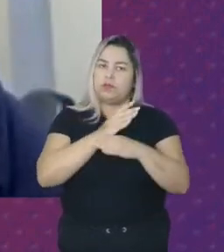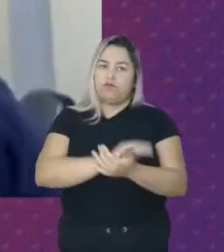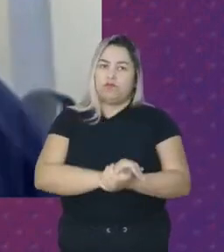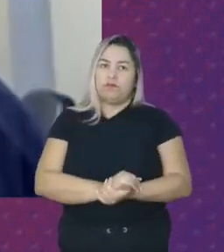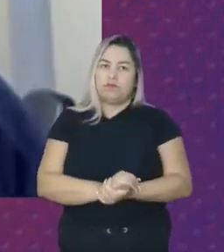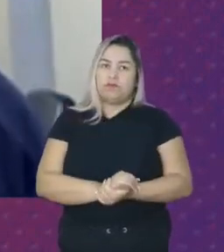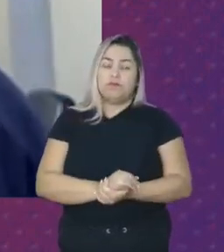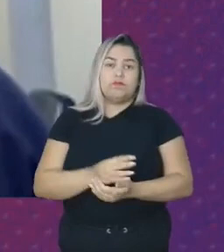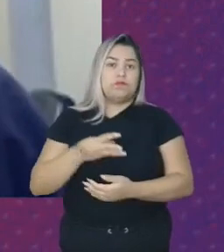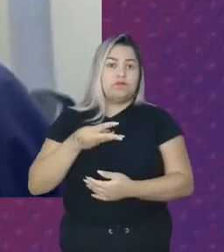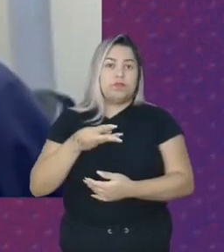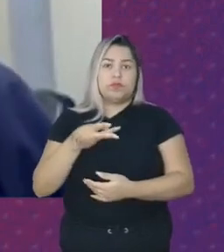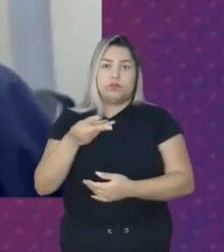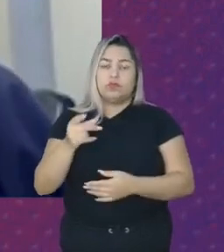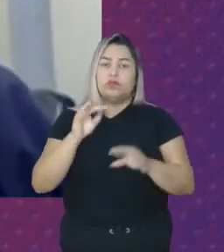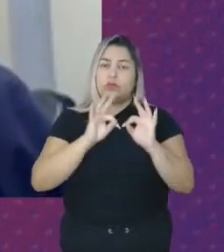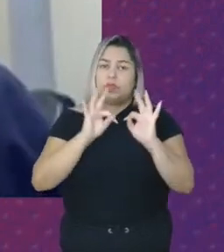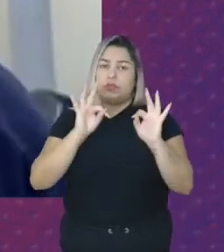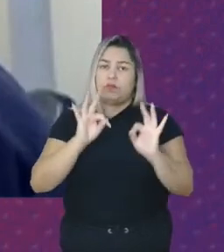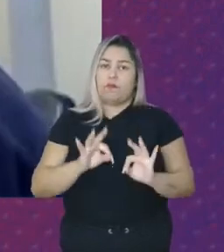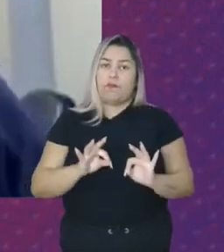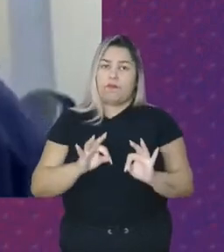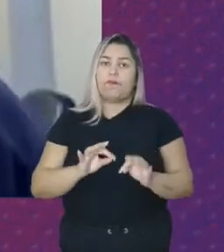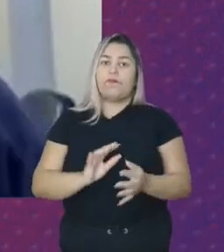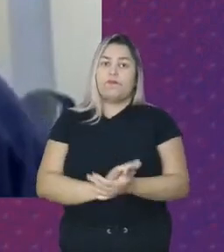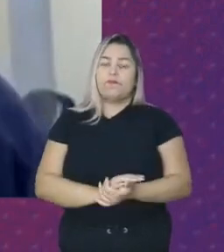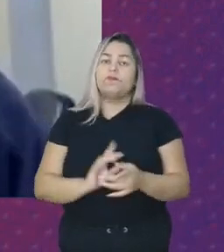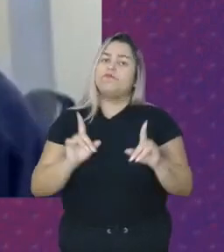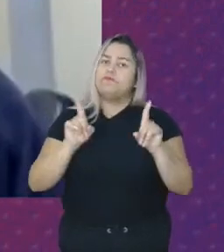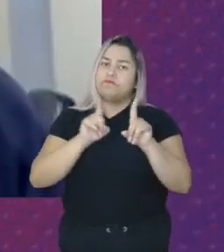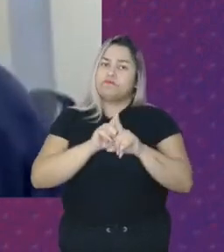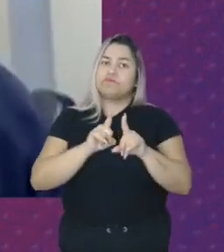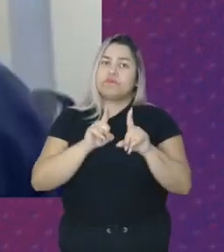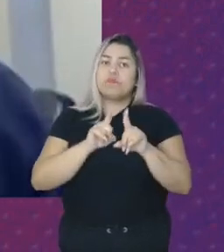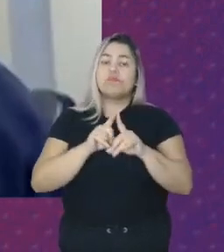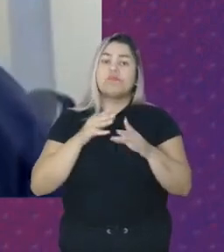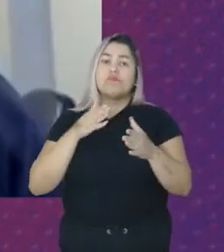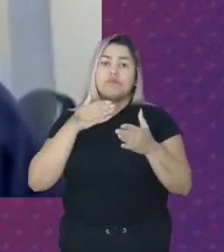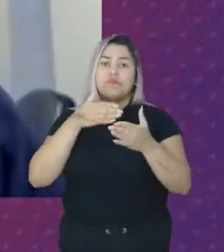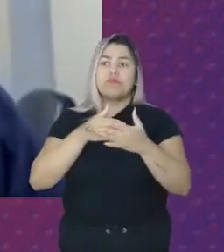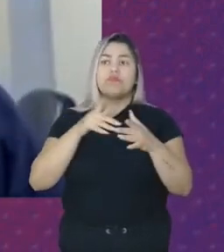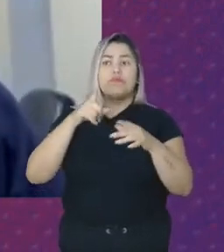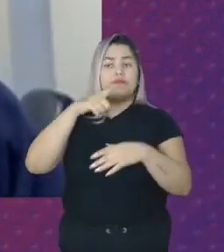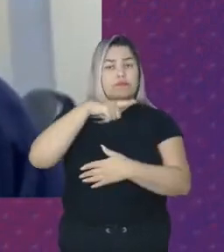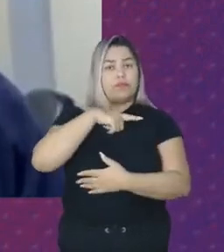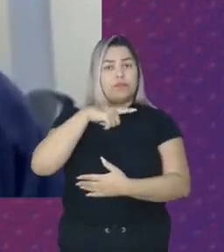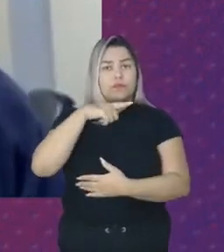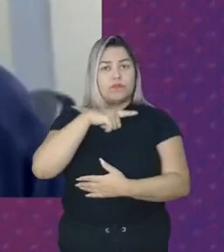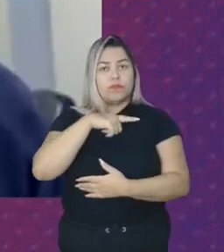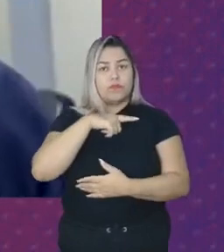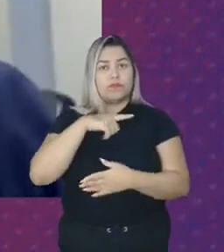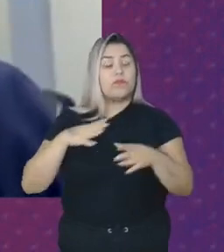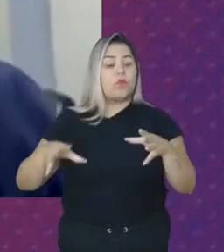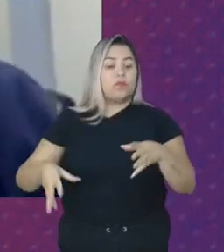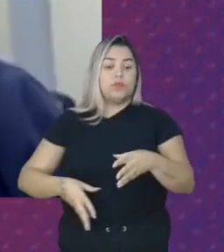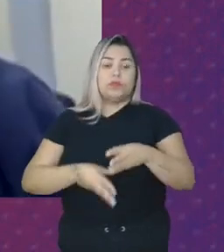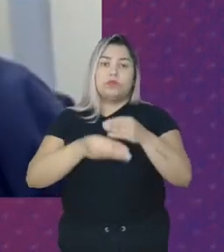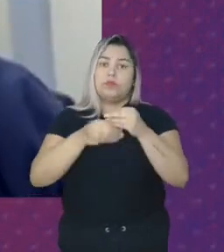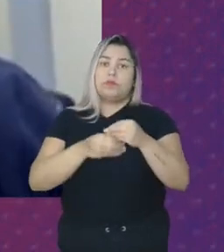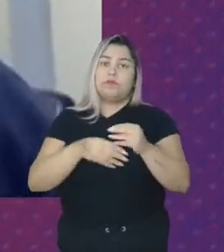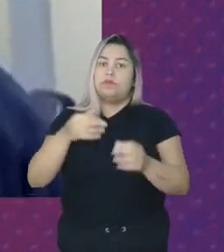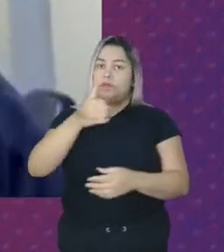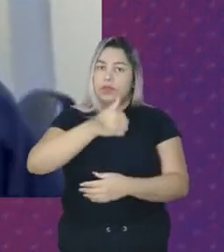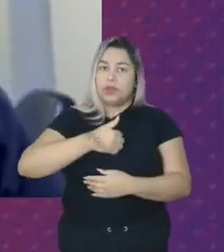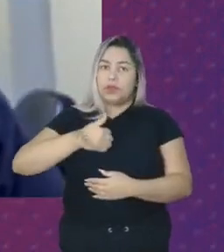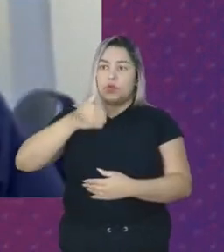uma série de tecnologias, e isso acaba também nos impedindo de ter uma inserção